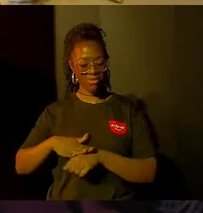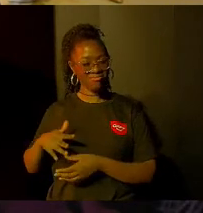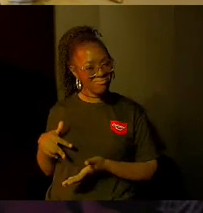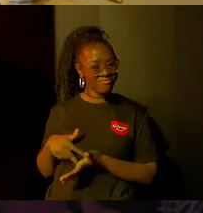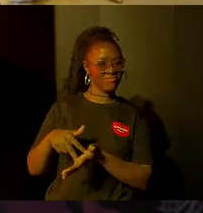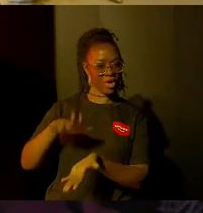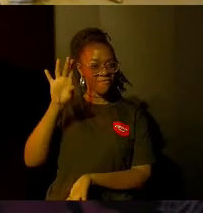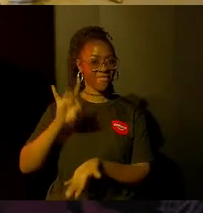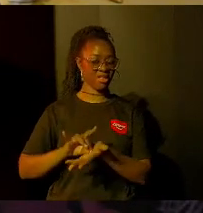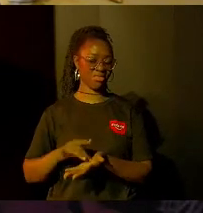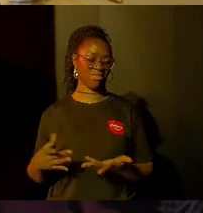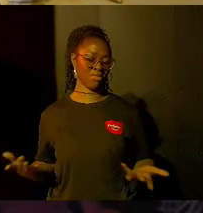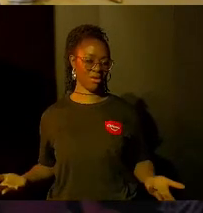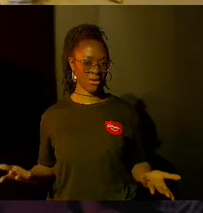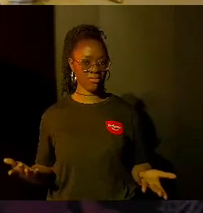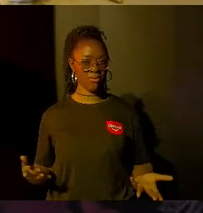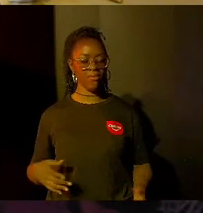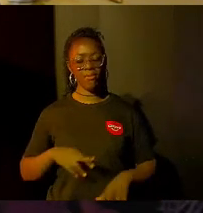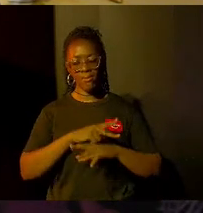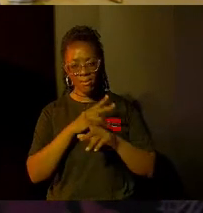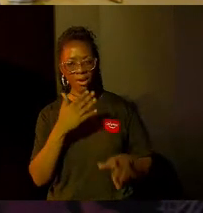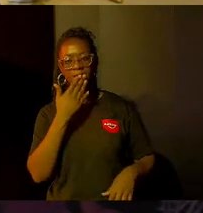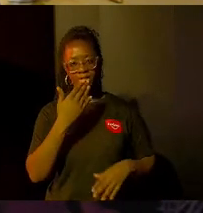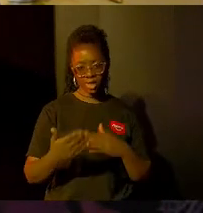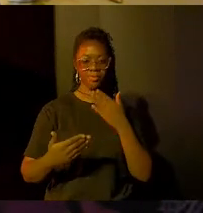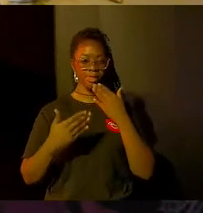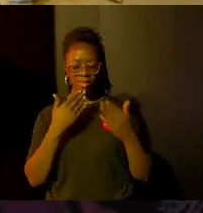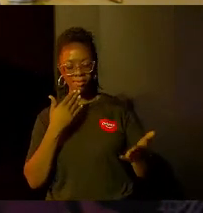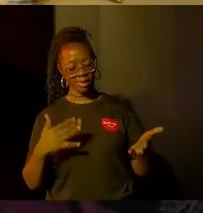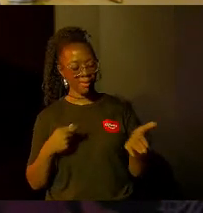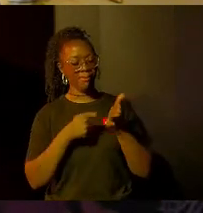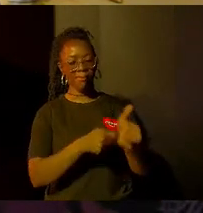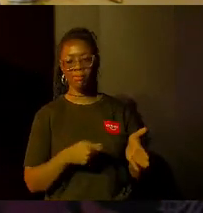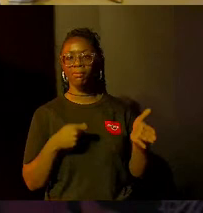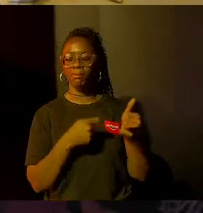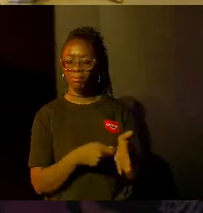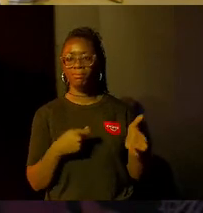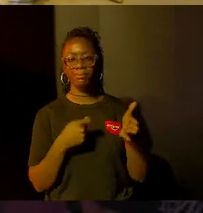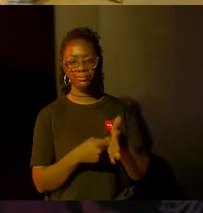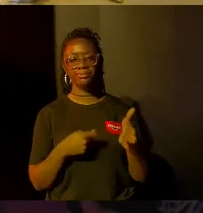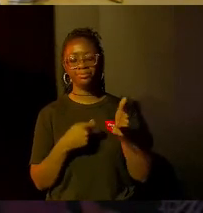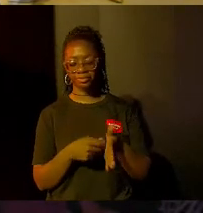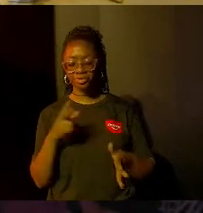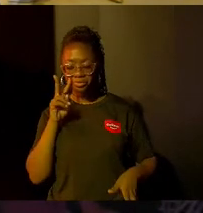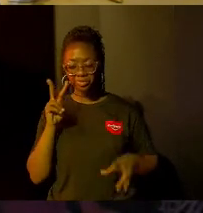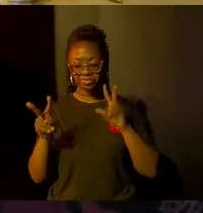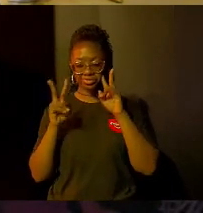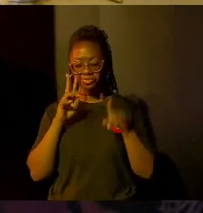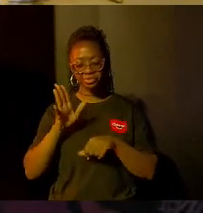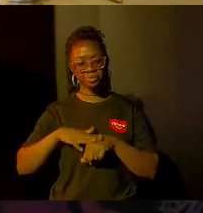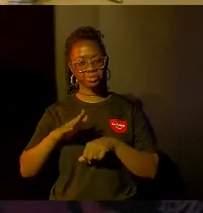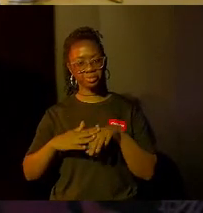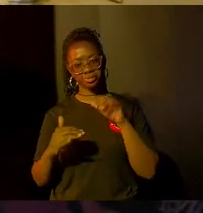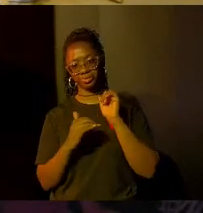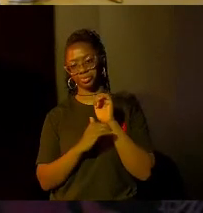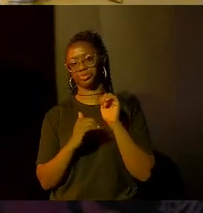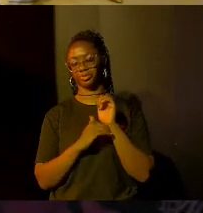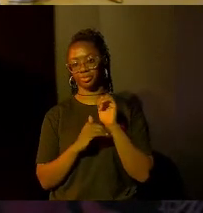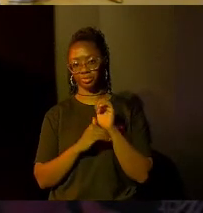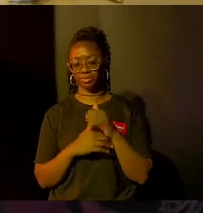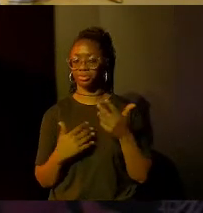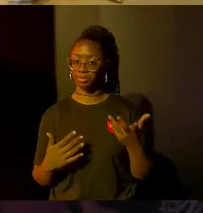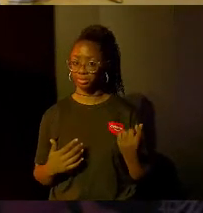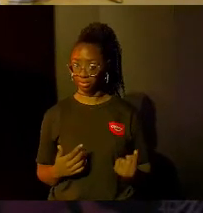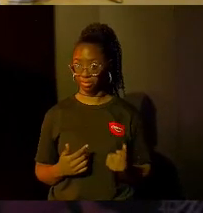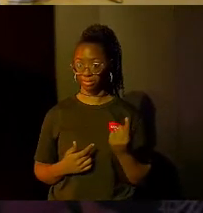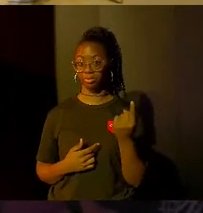existem muitas maneiras de Lutar em busca da decifrar o seu mistério uma